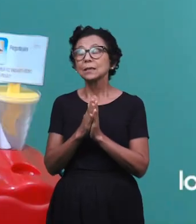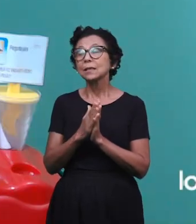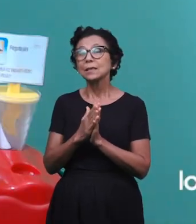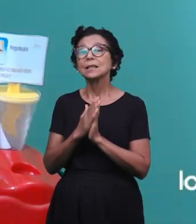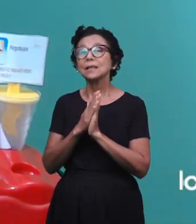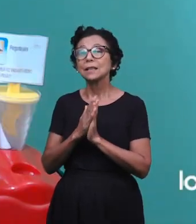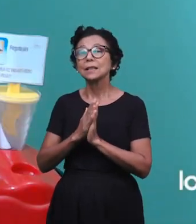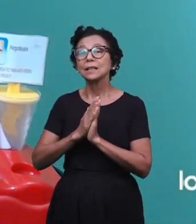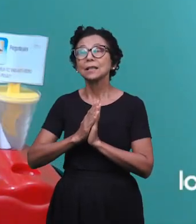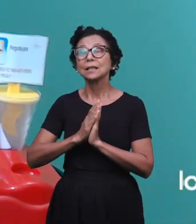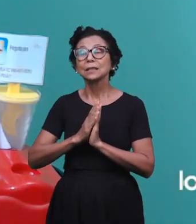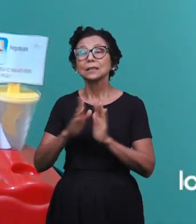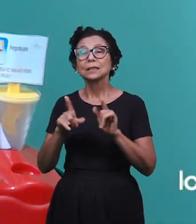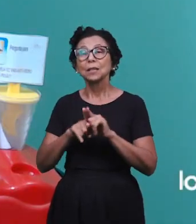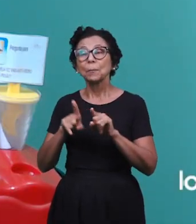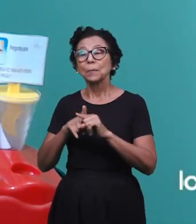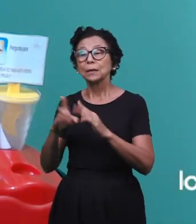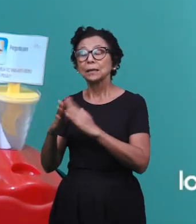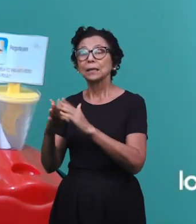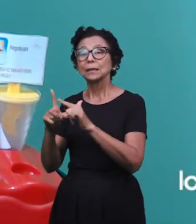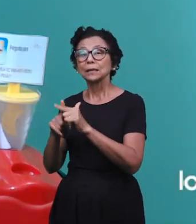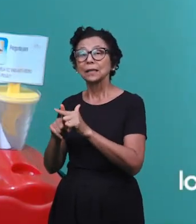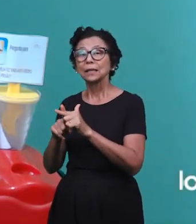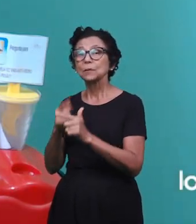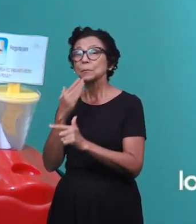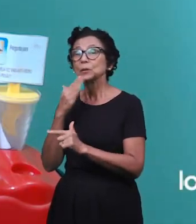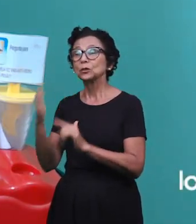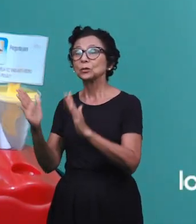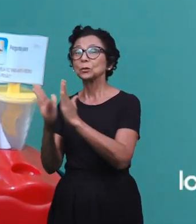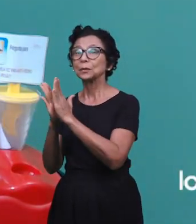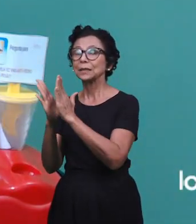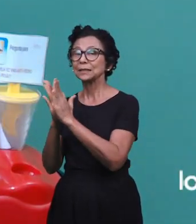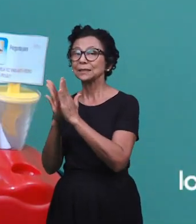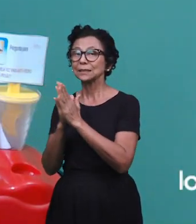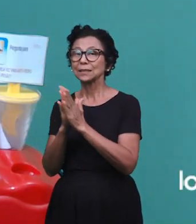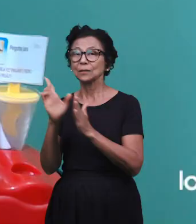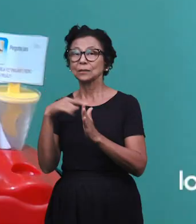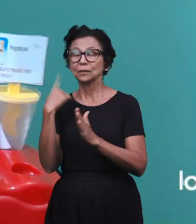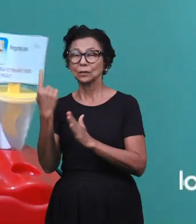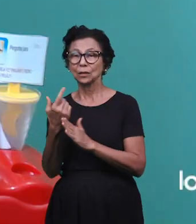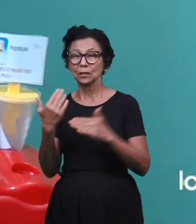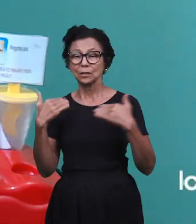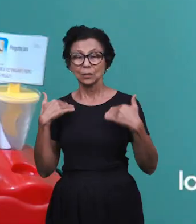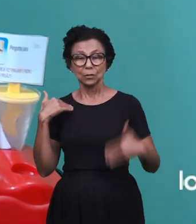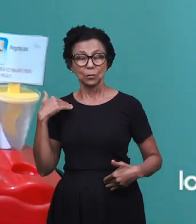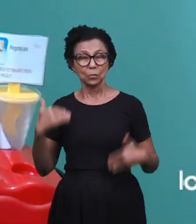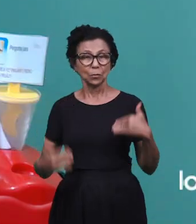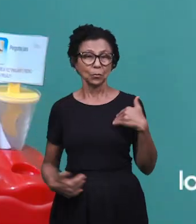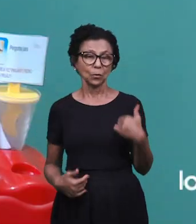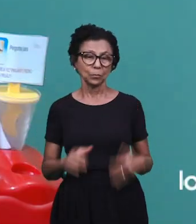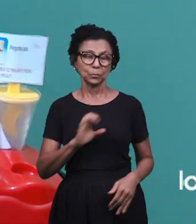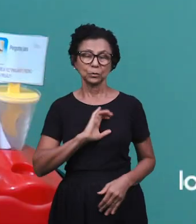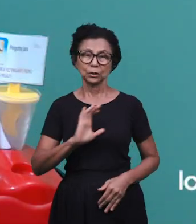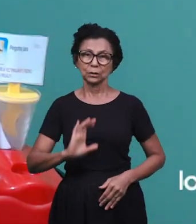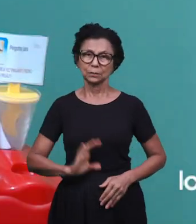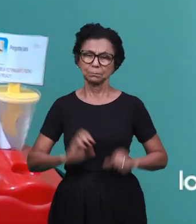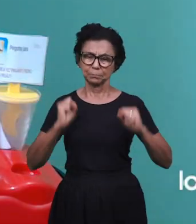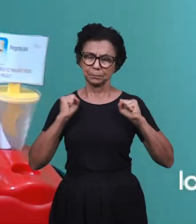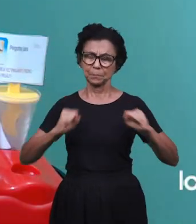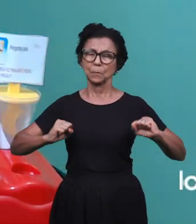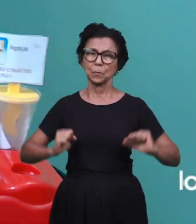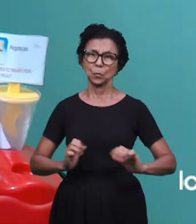pedir oração no corpo. Lembra? Nós somos parte do corpo de Cristo. Nós podemos orar